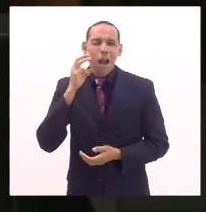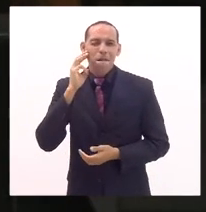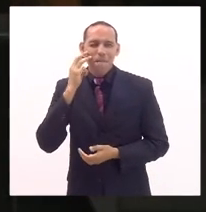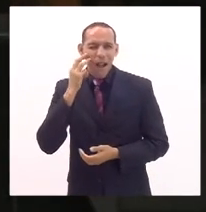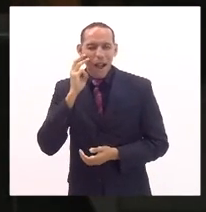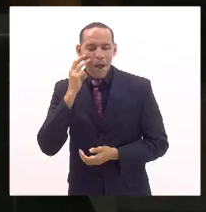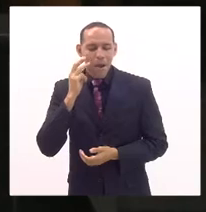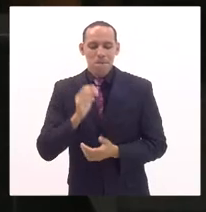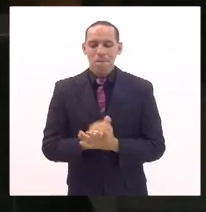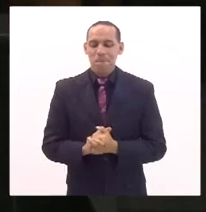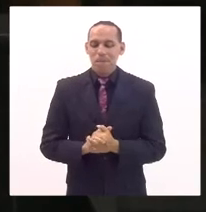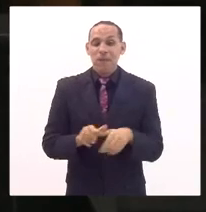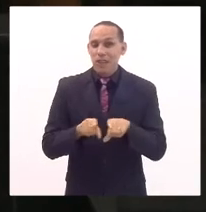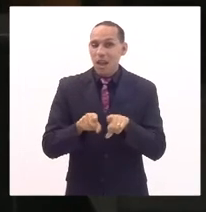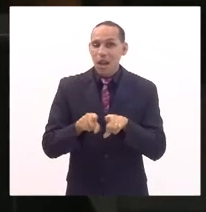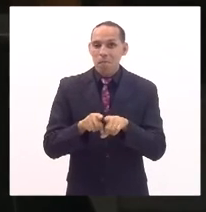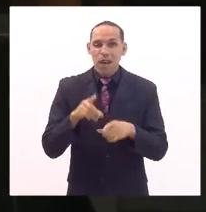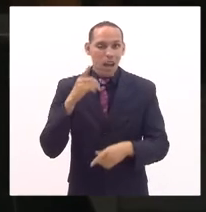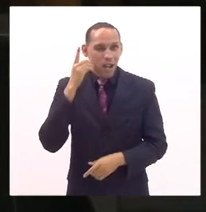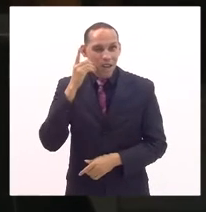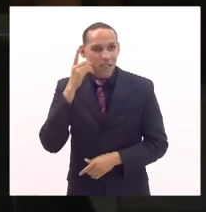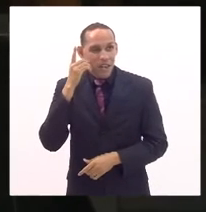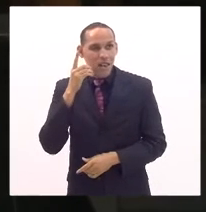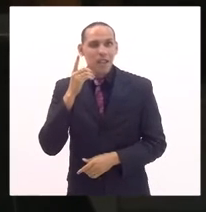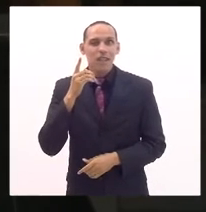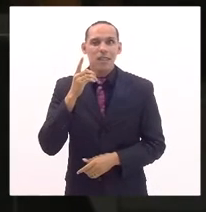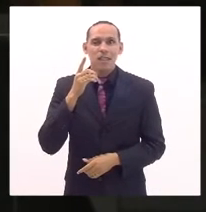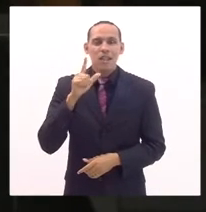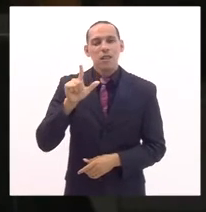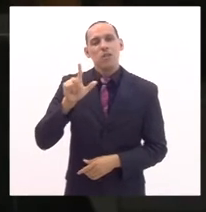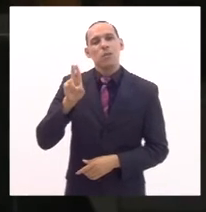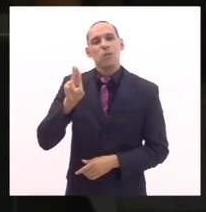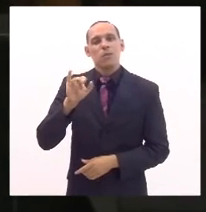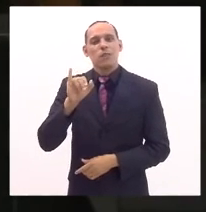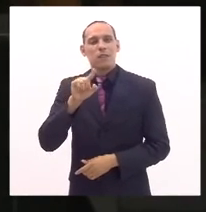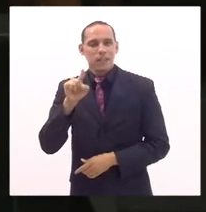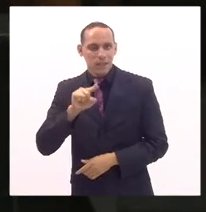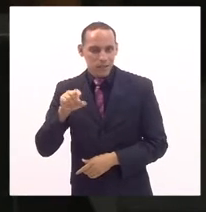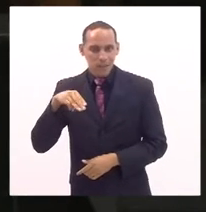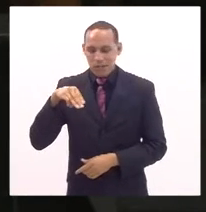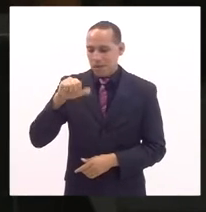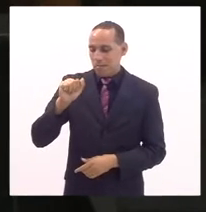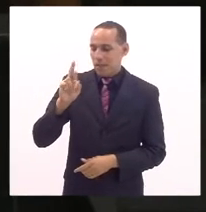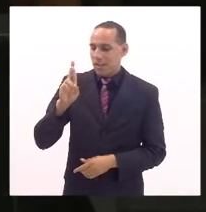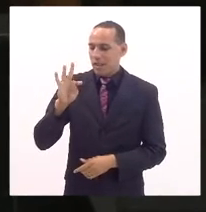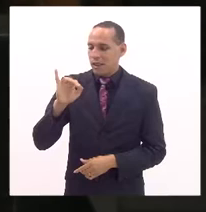Carneiro Deputado Luiz Martins deputado